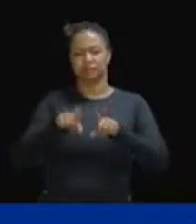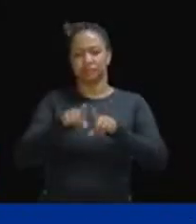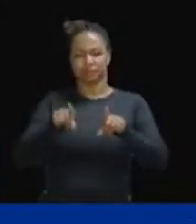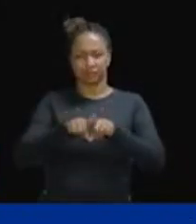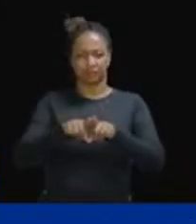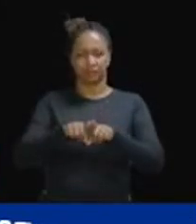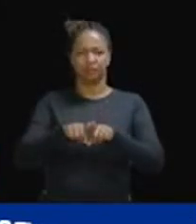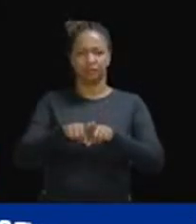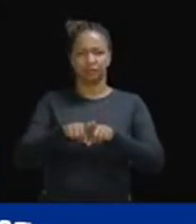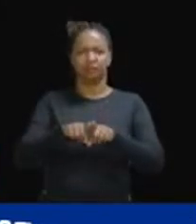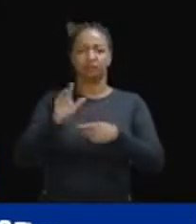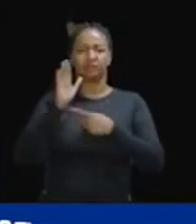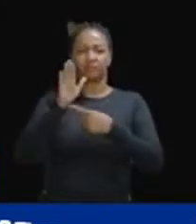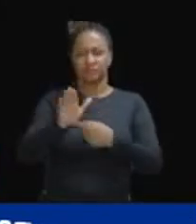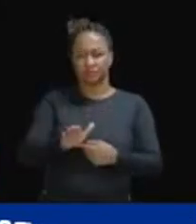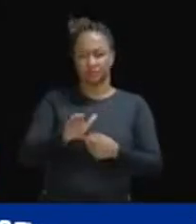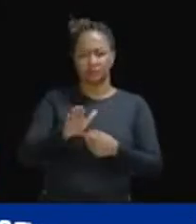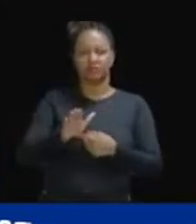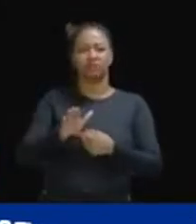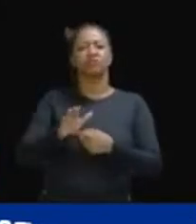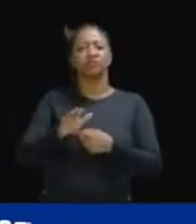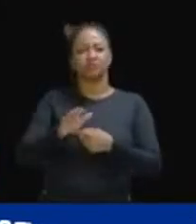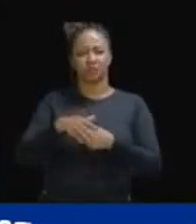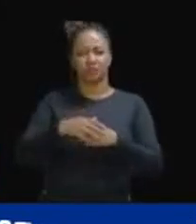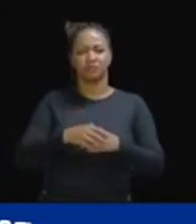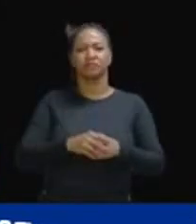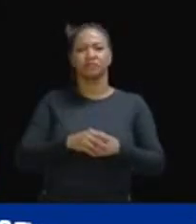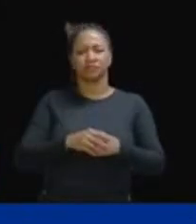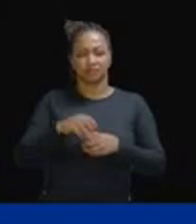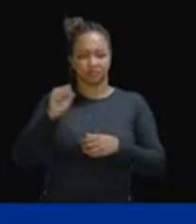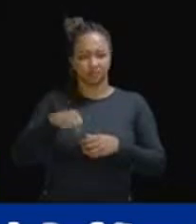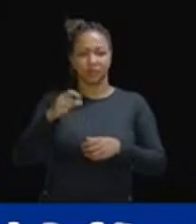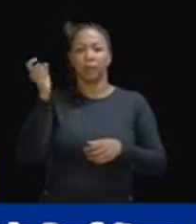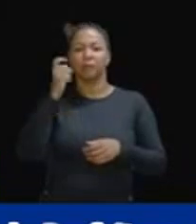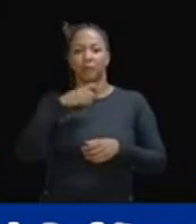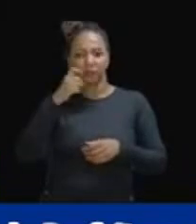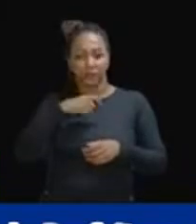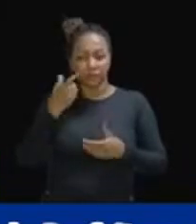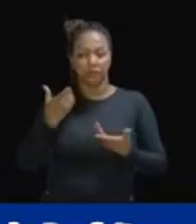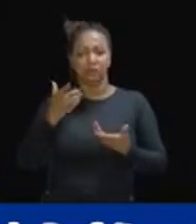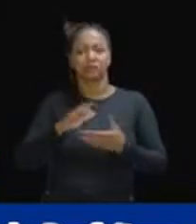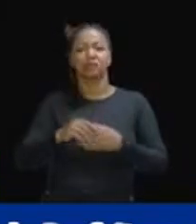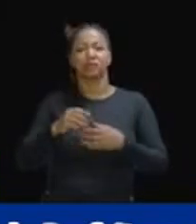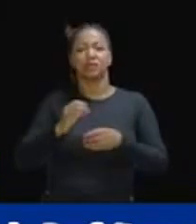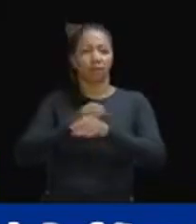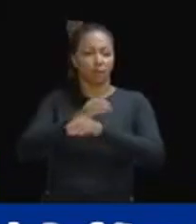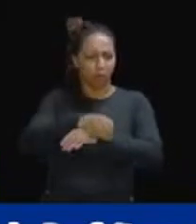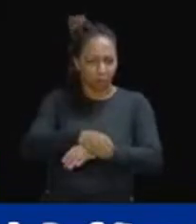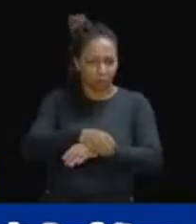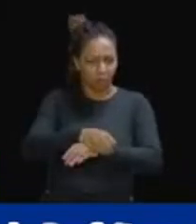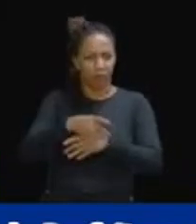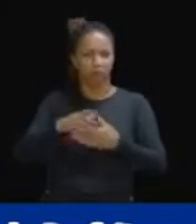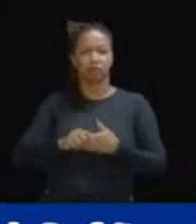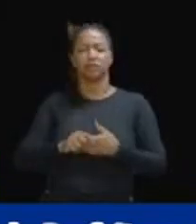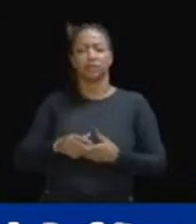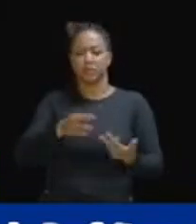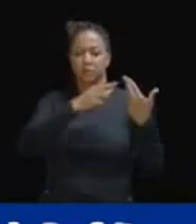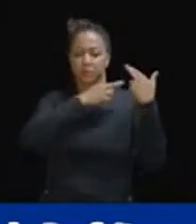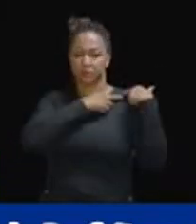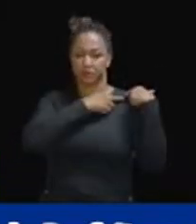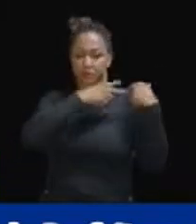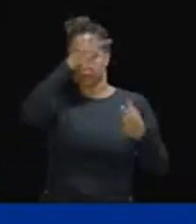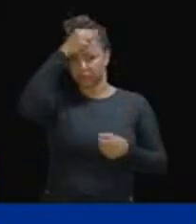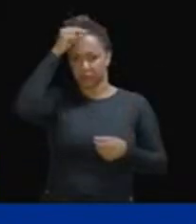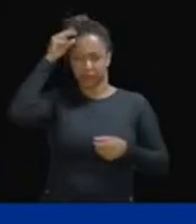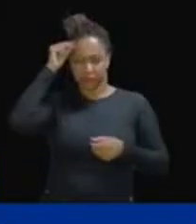representação, indica que esse é sim um fato manifestamente inverídico, uma vez que essas obras não são de total responsabilidade